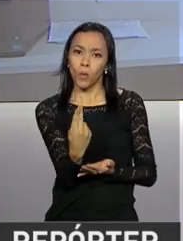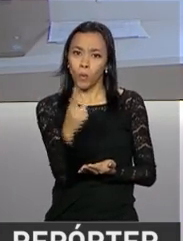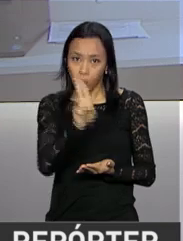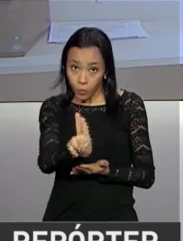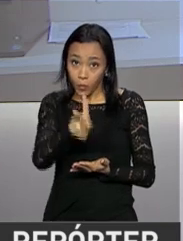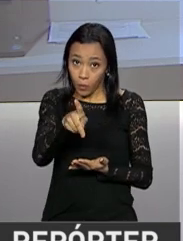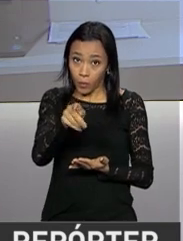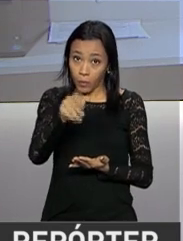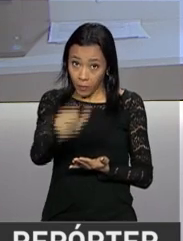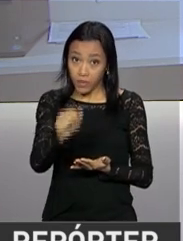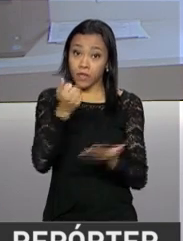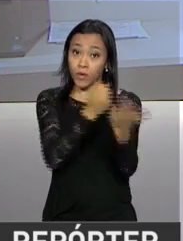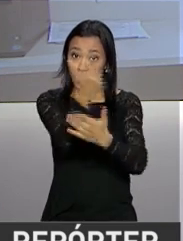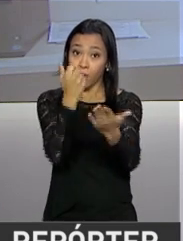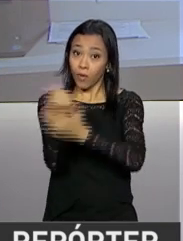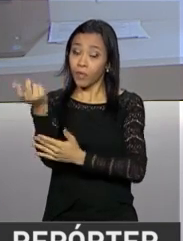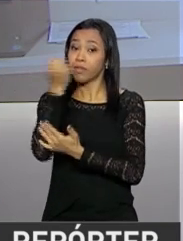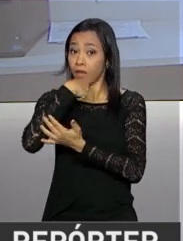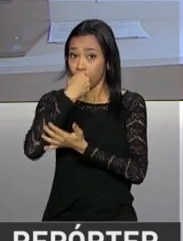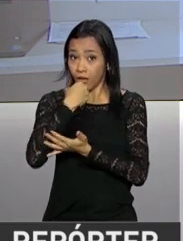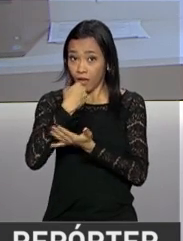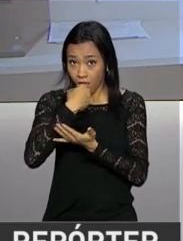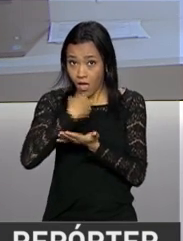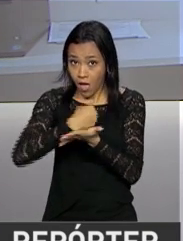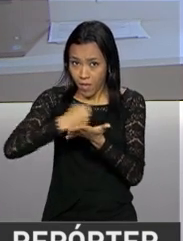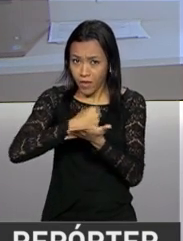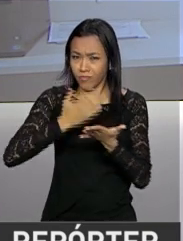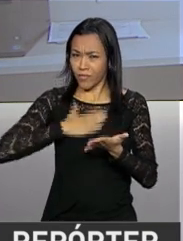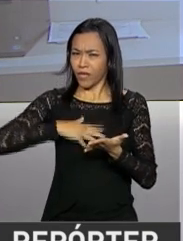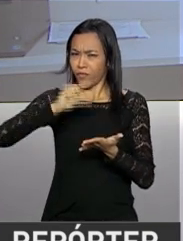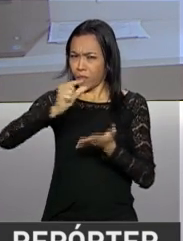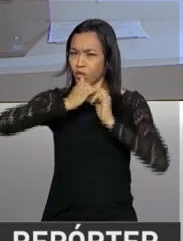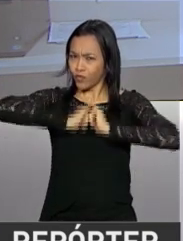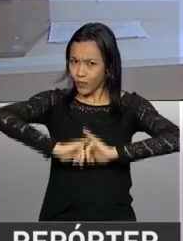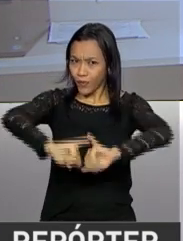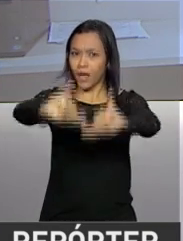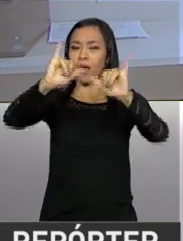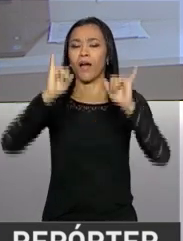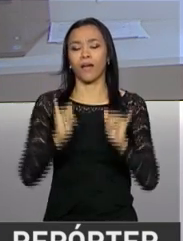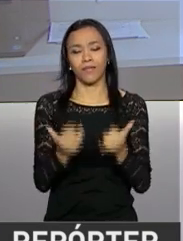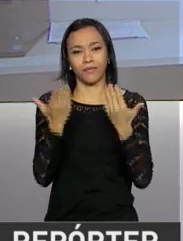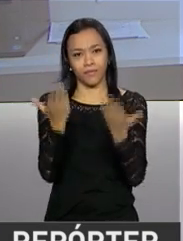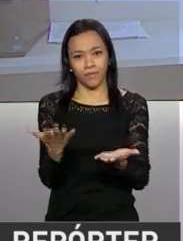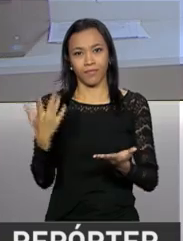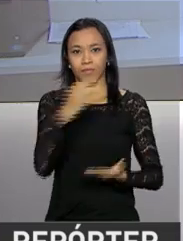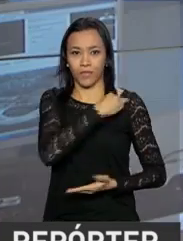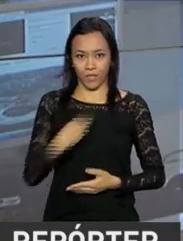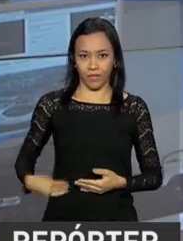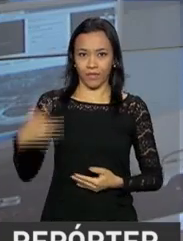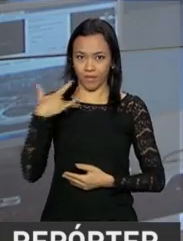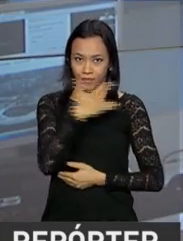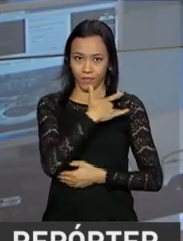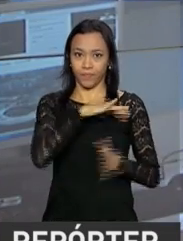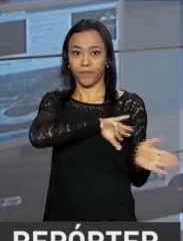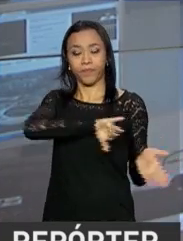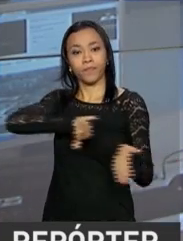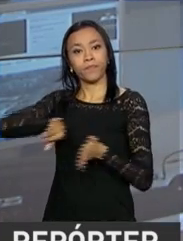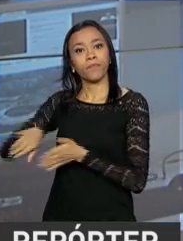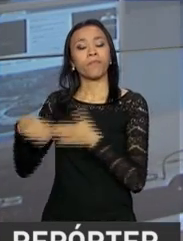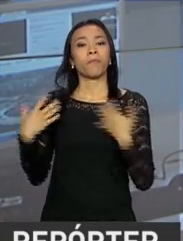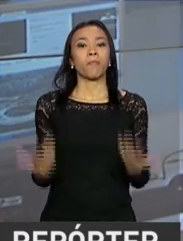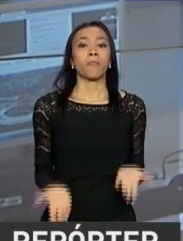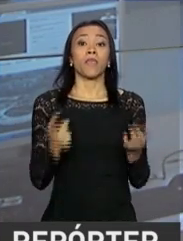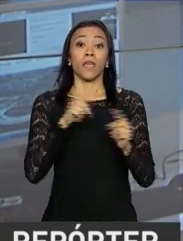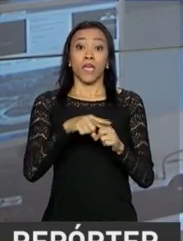de medicamentos. As medidas foram anunciadas agora há pouco pelo ministro da Saúde, Ricardo Barros. E um banco de dados